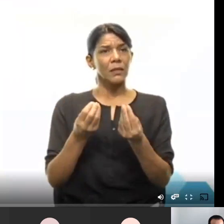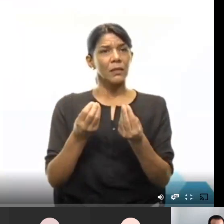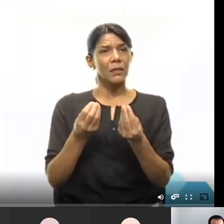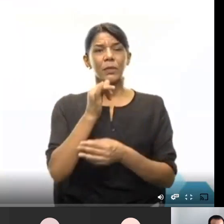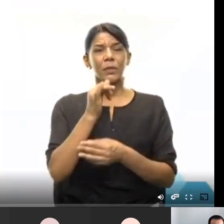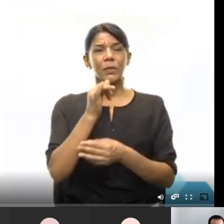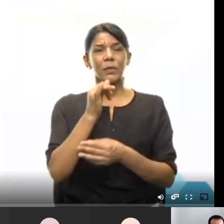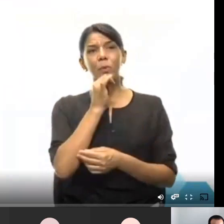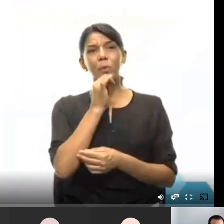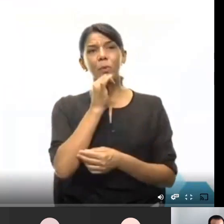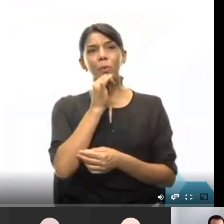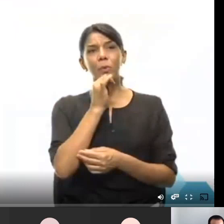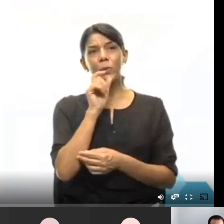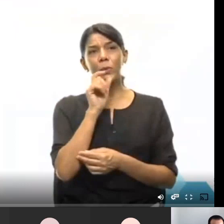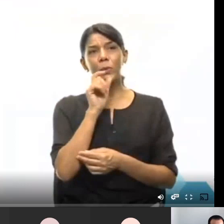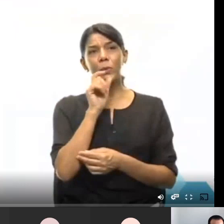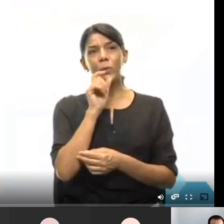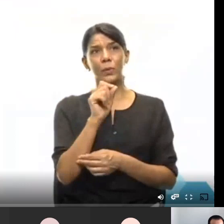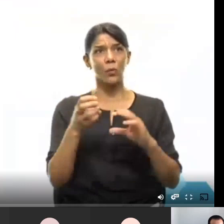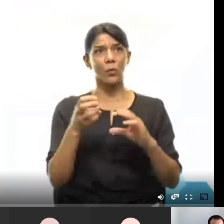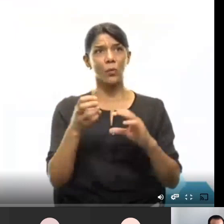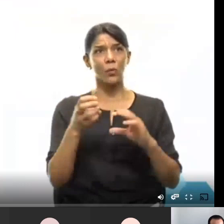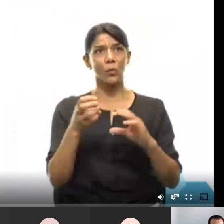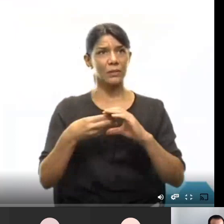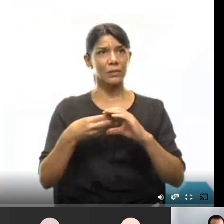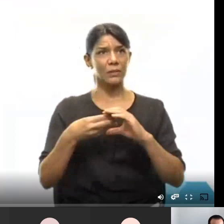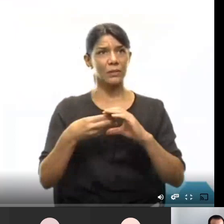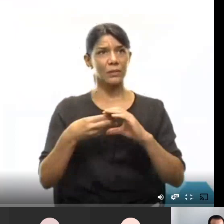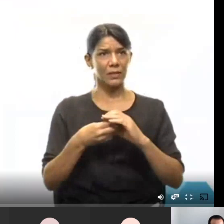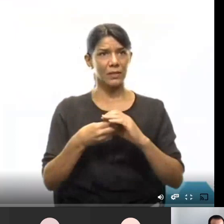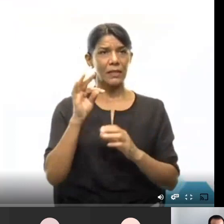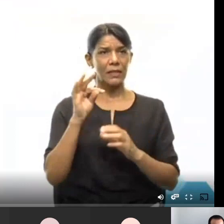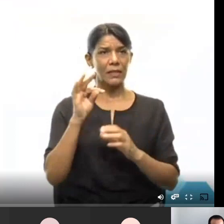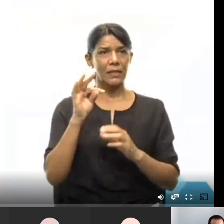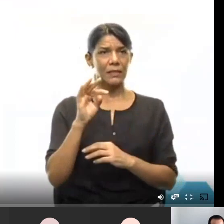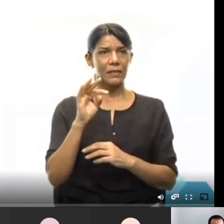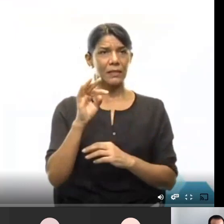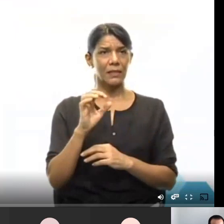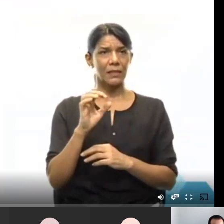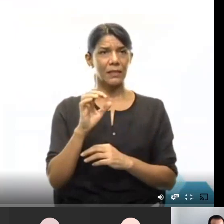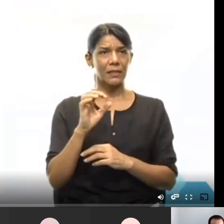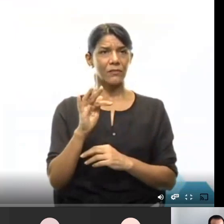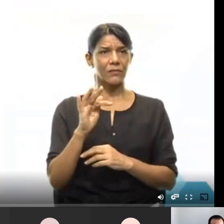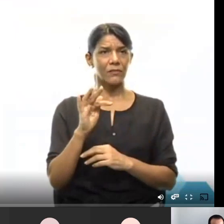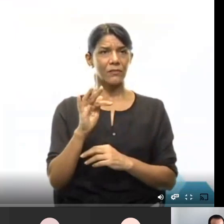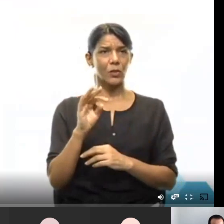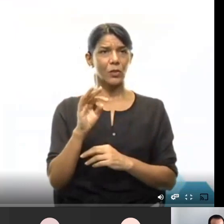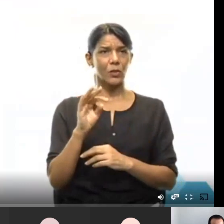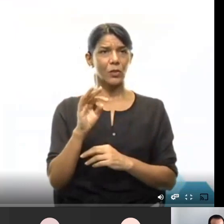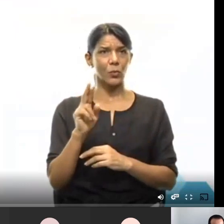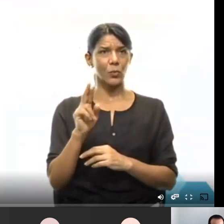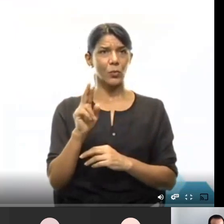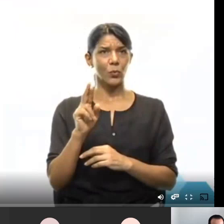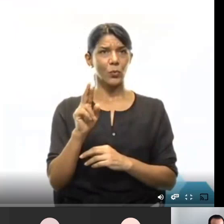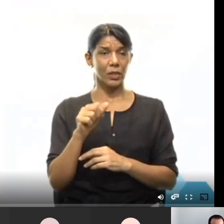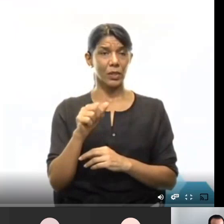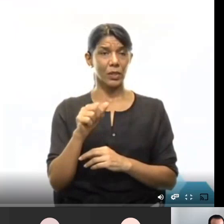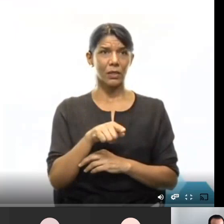supor que seja uma célula T efetora, uma célula T citotóxica,